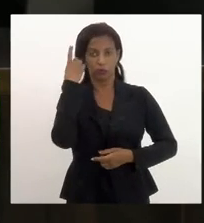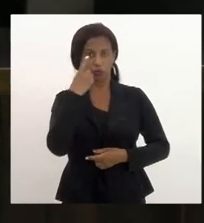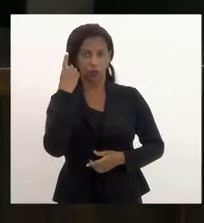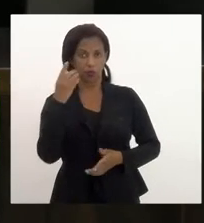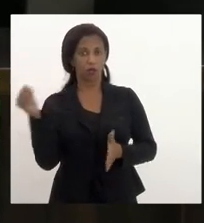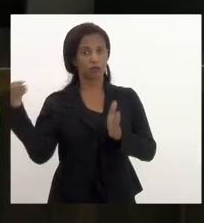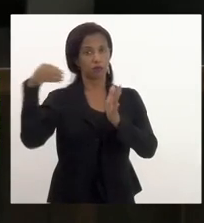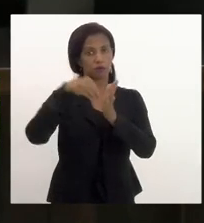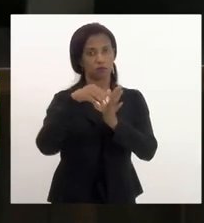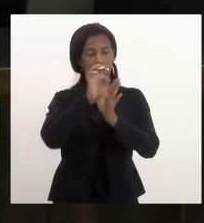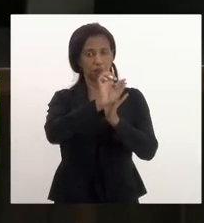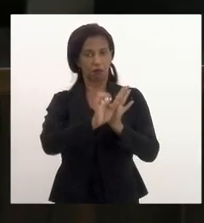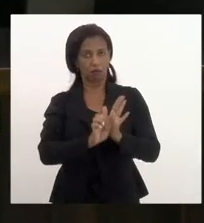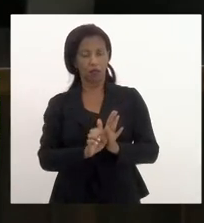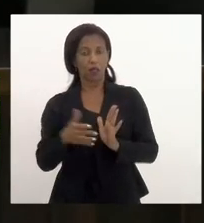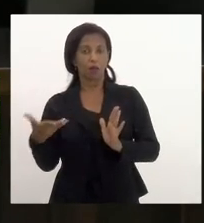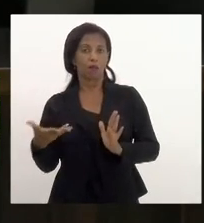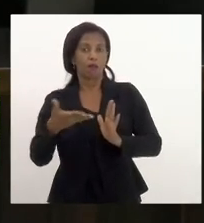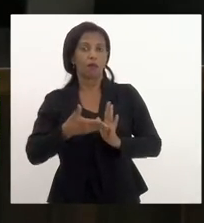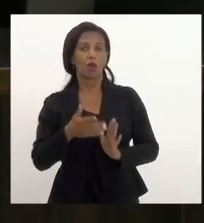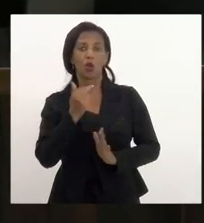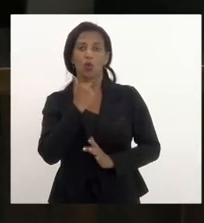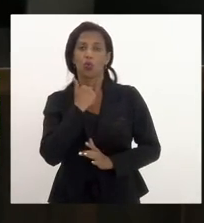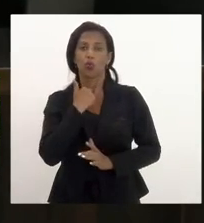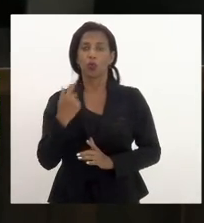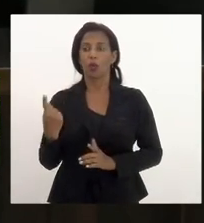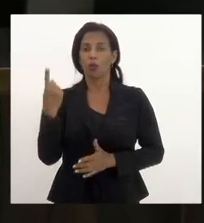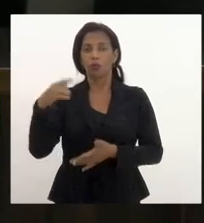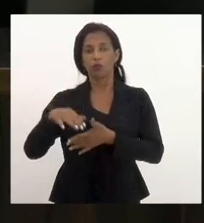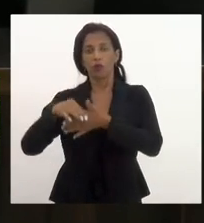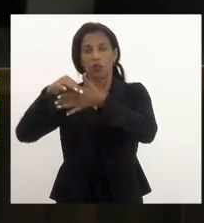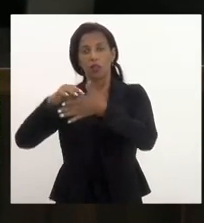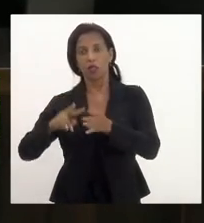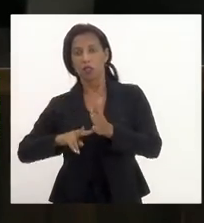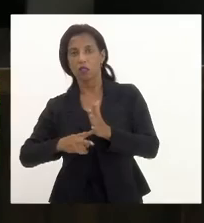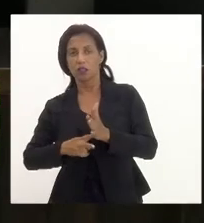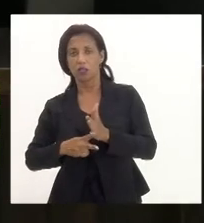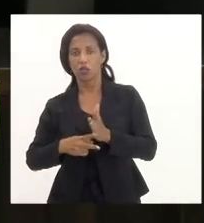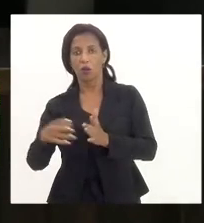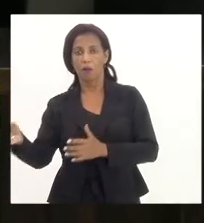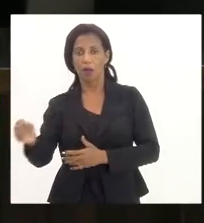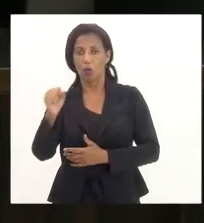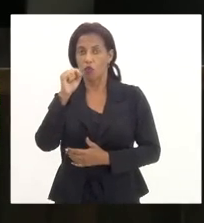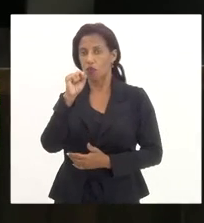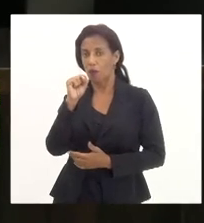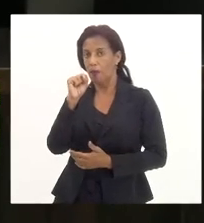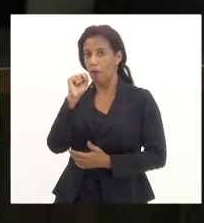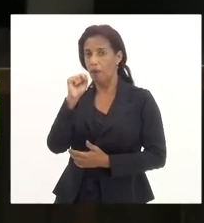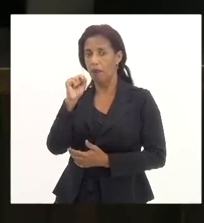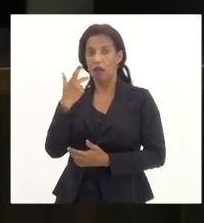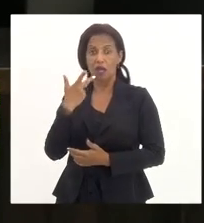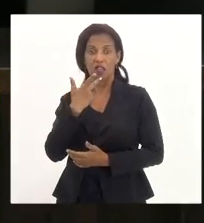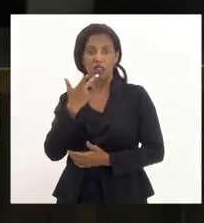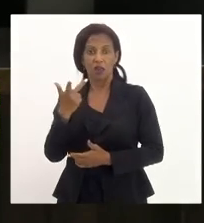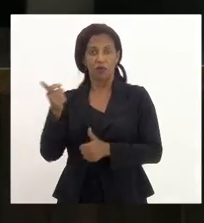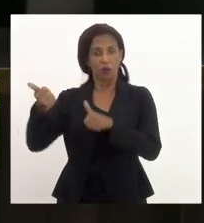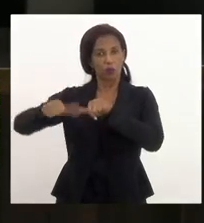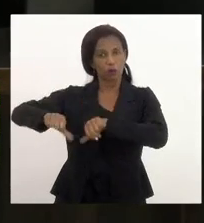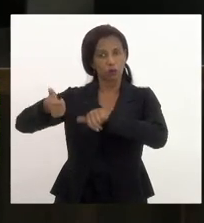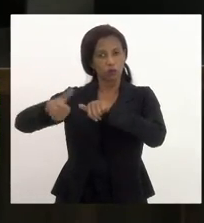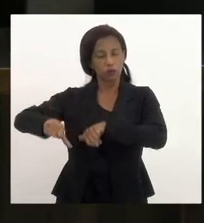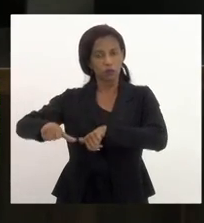feitas mas evidentemente não dá para um líder sindical pega um microfone e não fazer uma